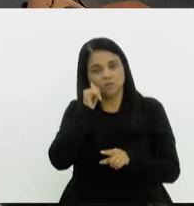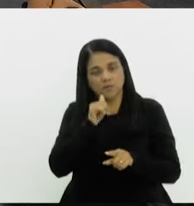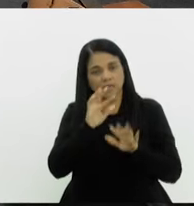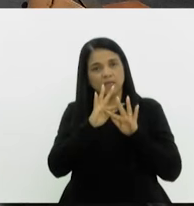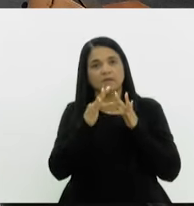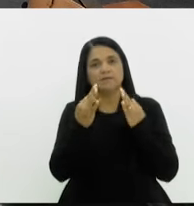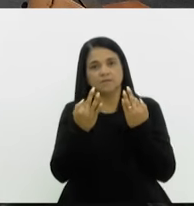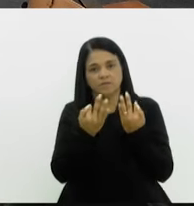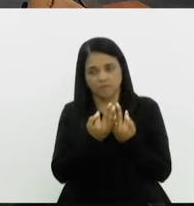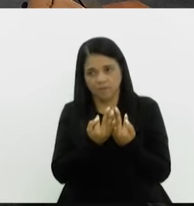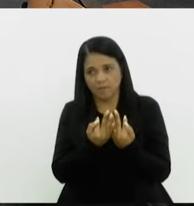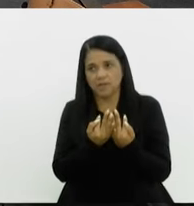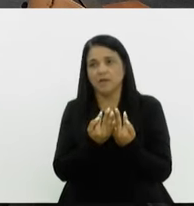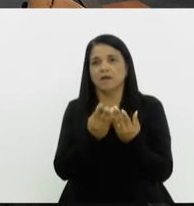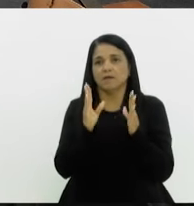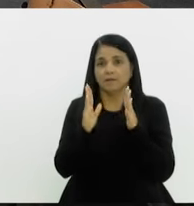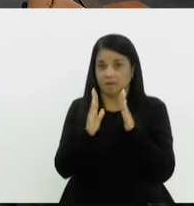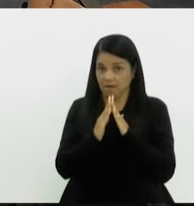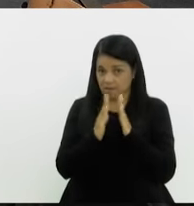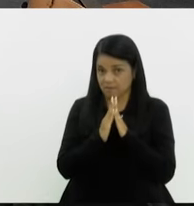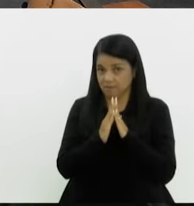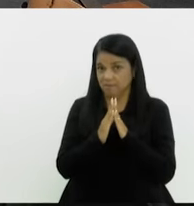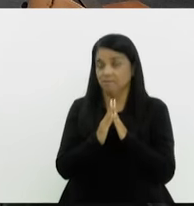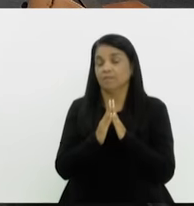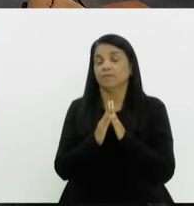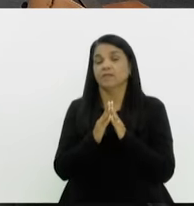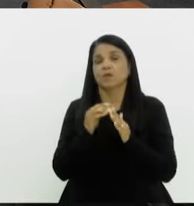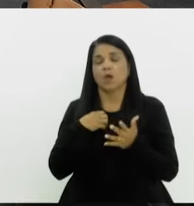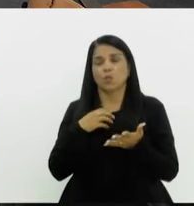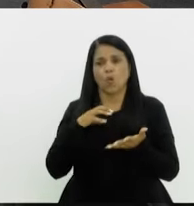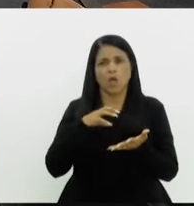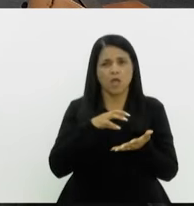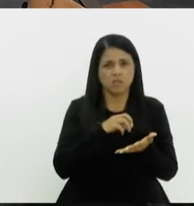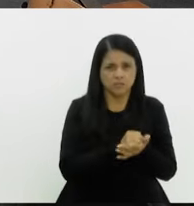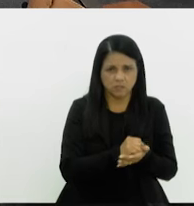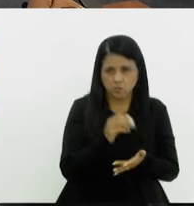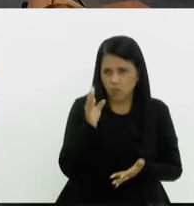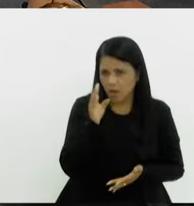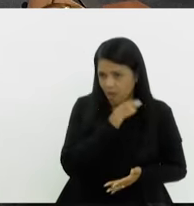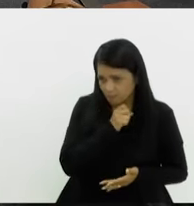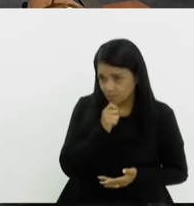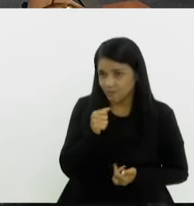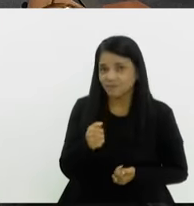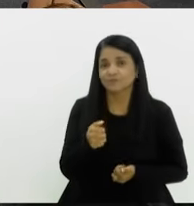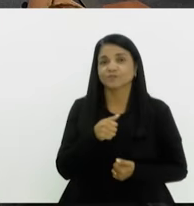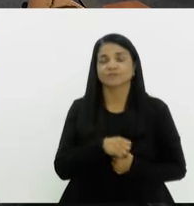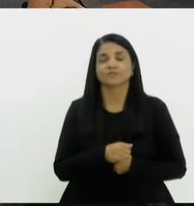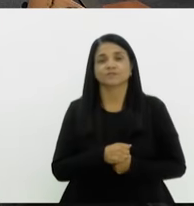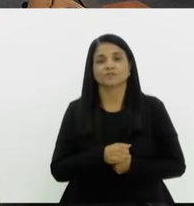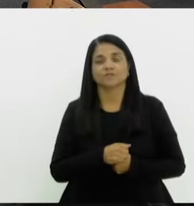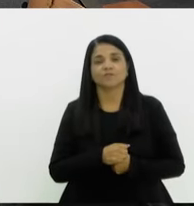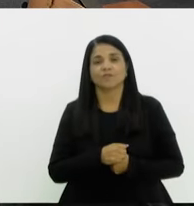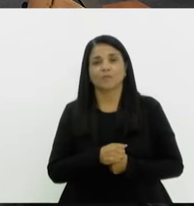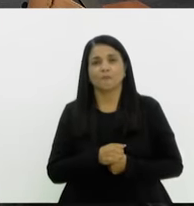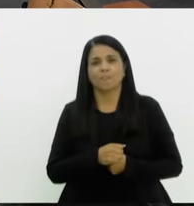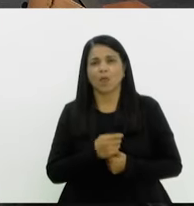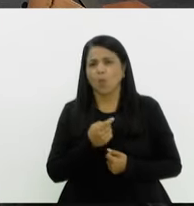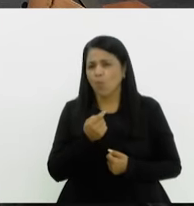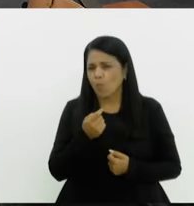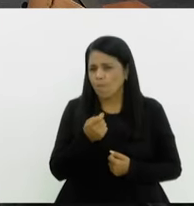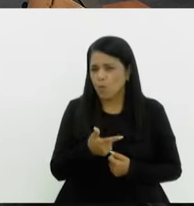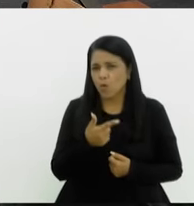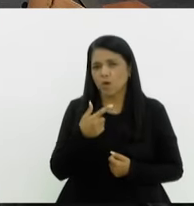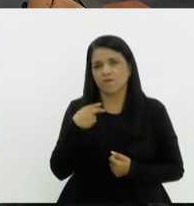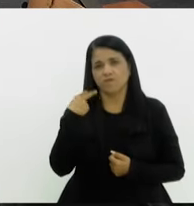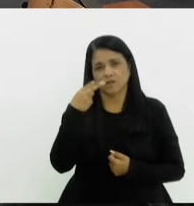delongas só quero aqui fazer o registro eh desembargadora bem rapidinho eu citei Eu quase não citei vereadores mas eu tenho que